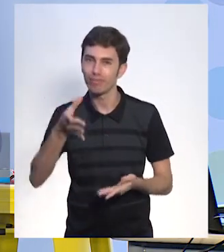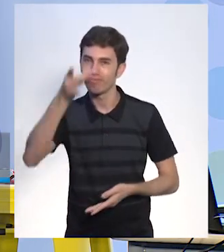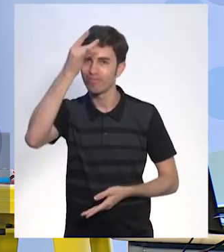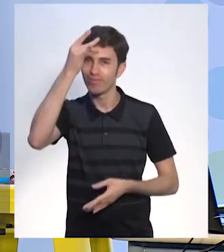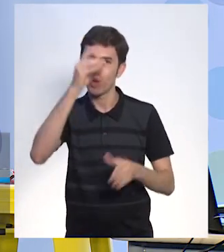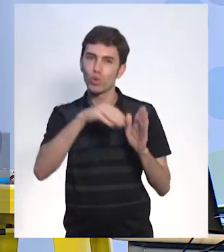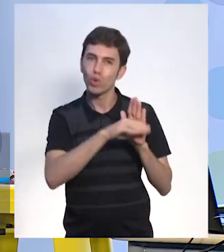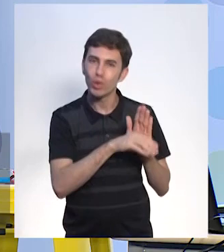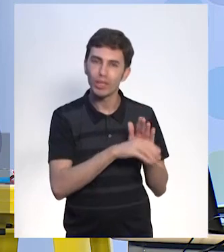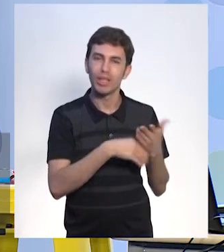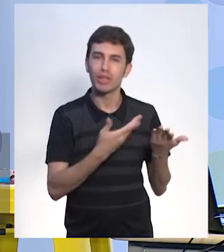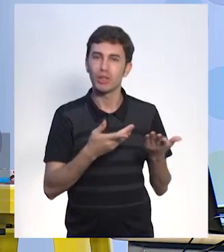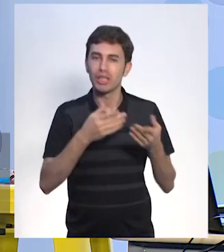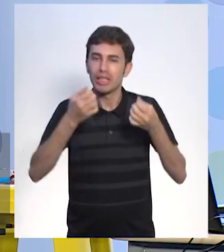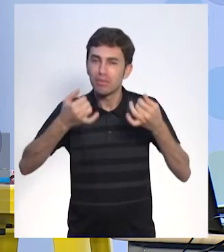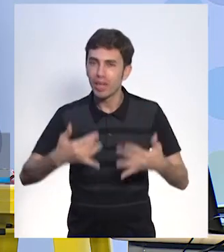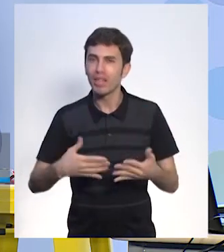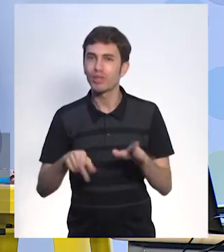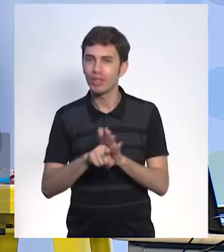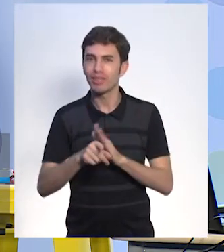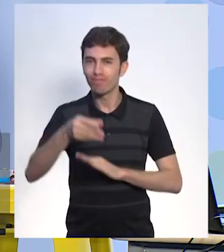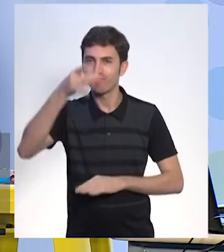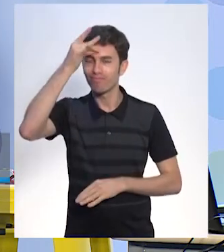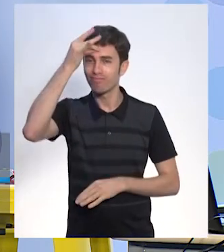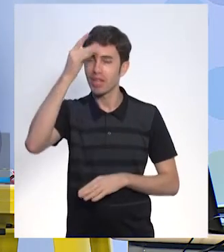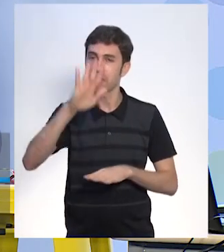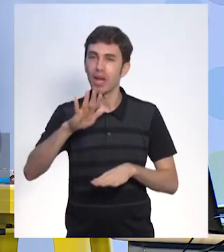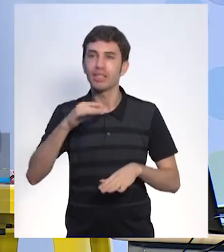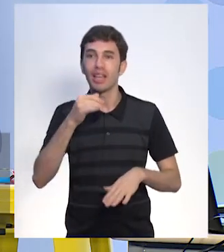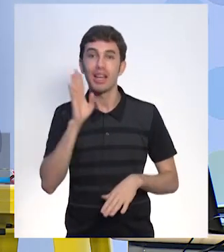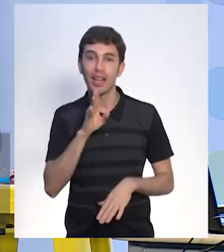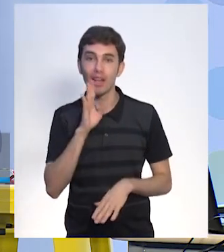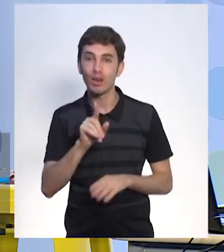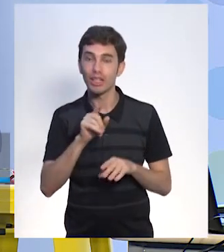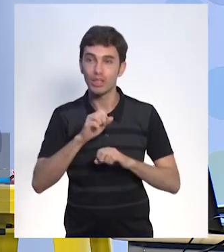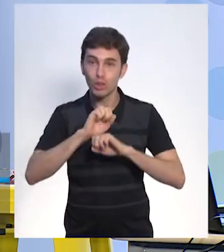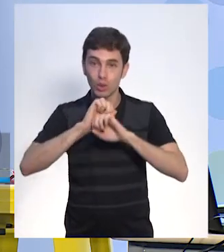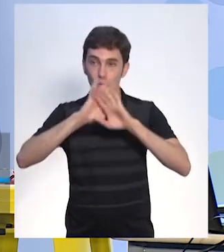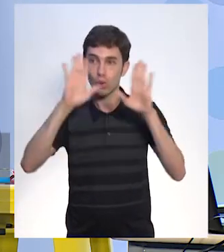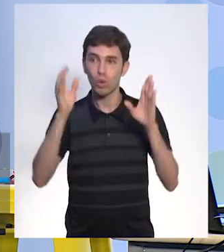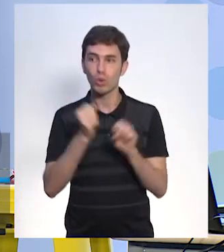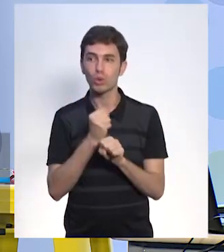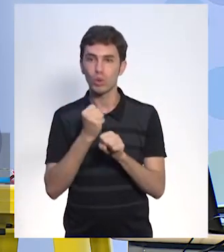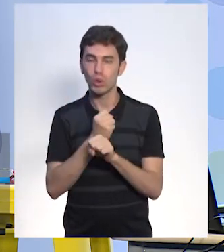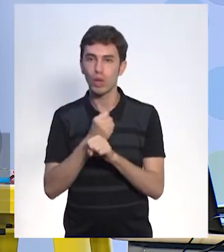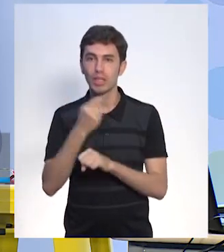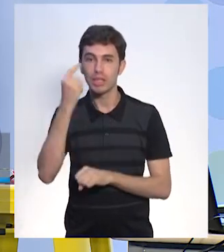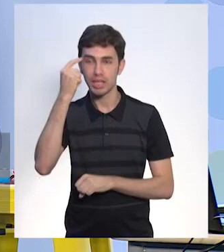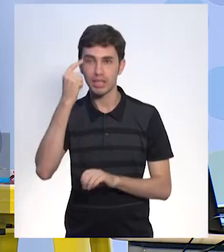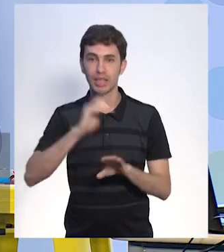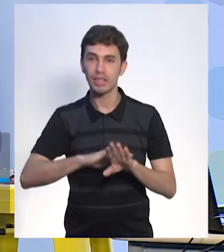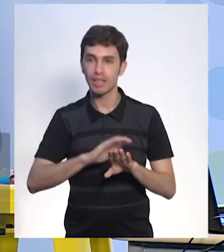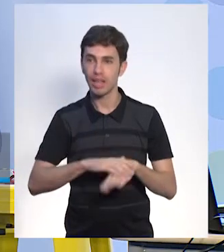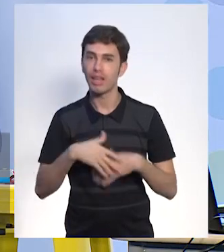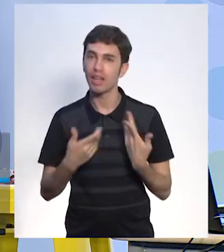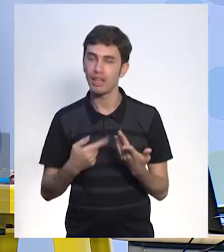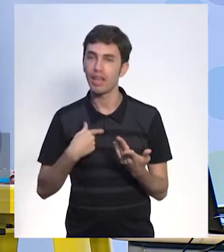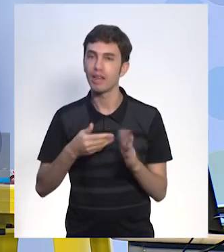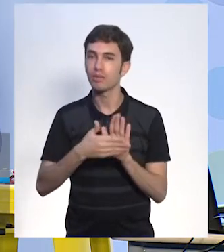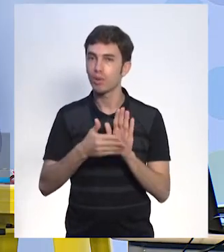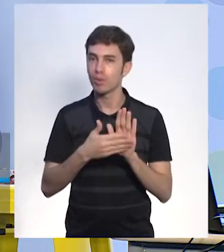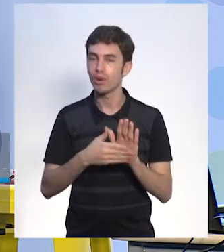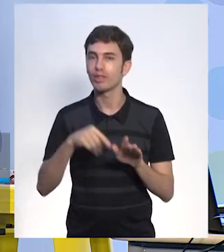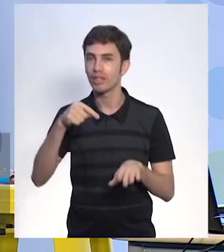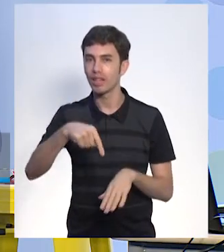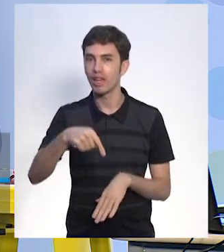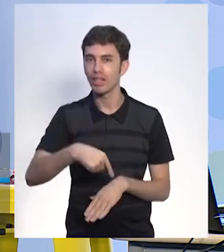conceitos, determinadas definições. Mas o legal é que a gente acabe construindo essa ideia. E as propostas que a